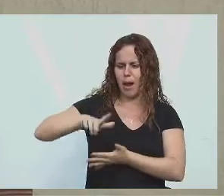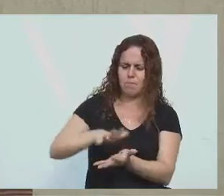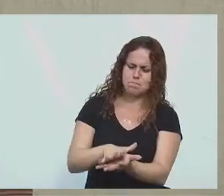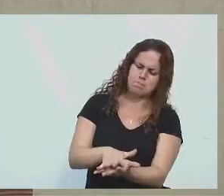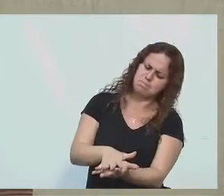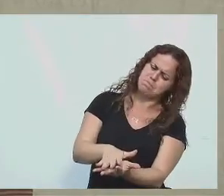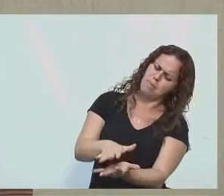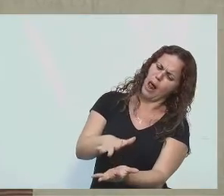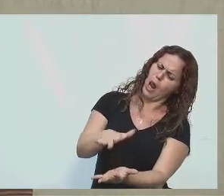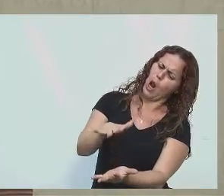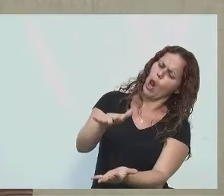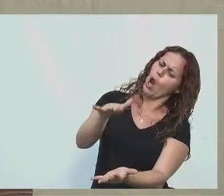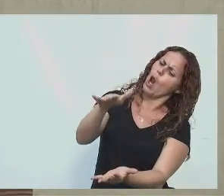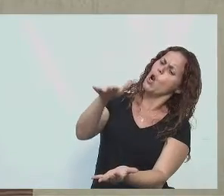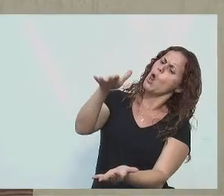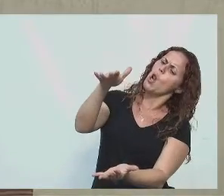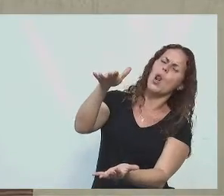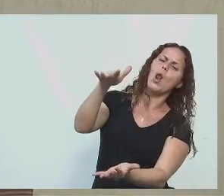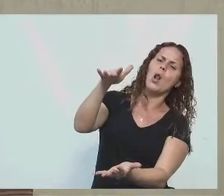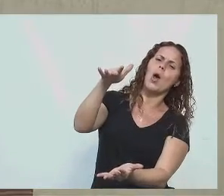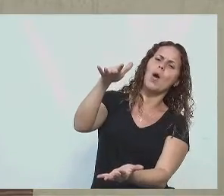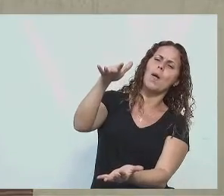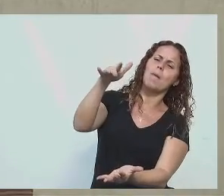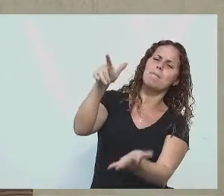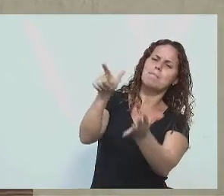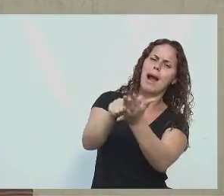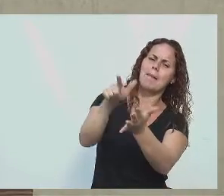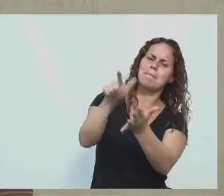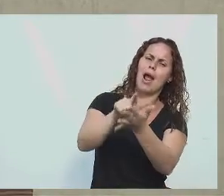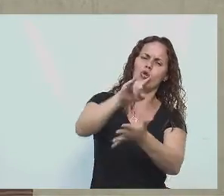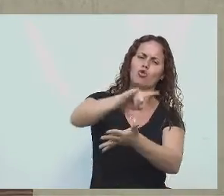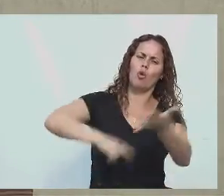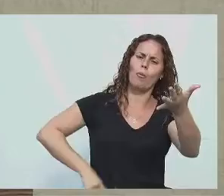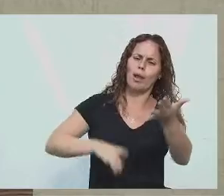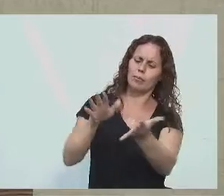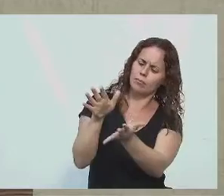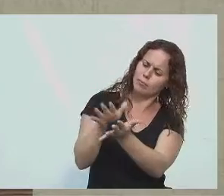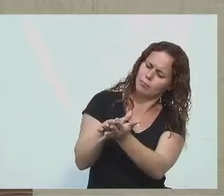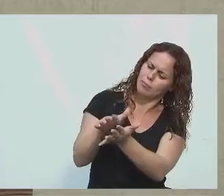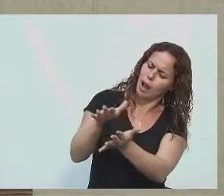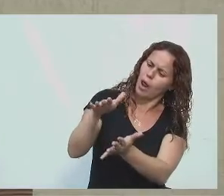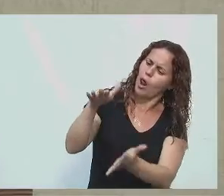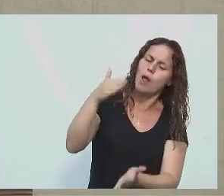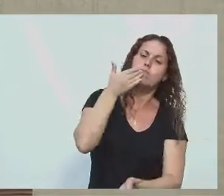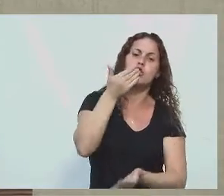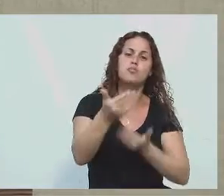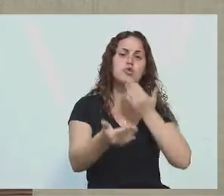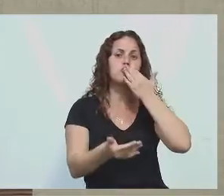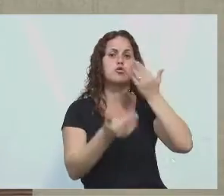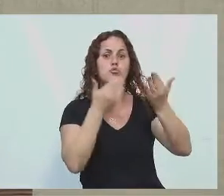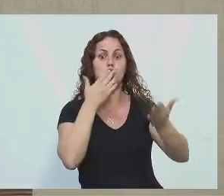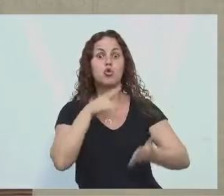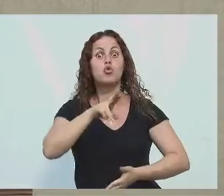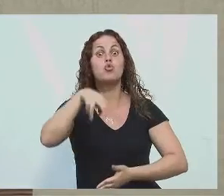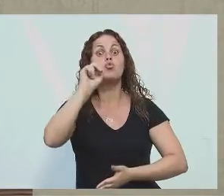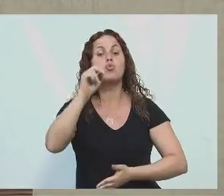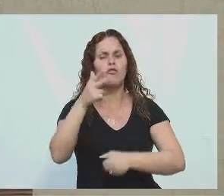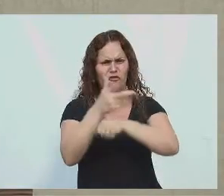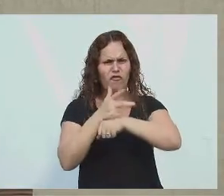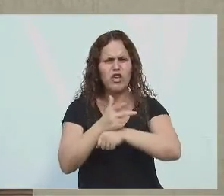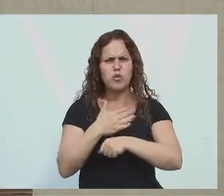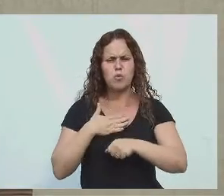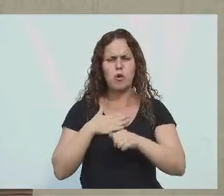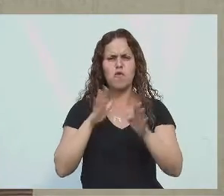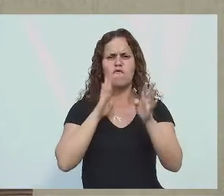gente. Tonelada de papel de indicação para o executivo, e nunca mexeram. Tem um vídeo meu no Facebook